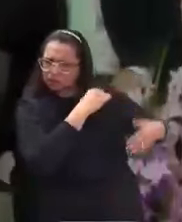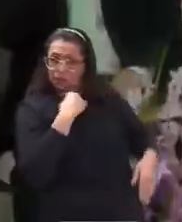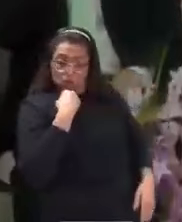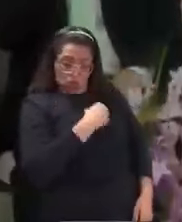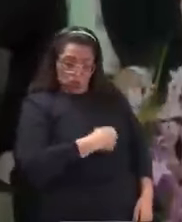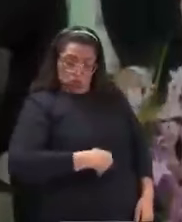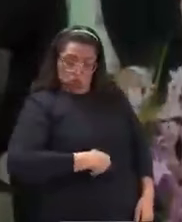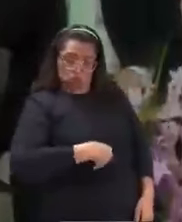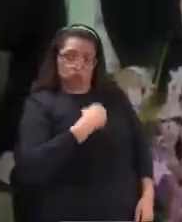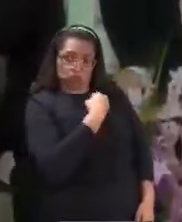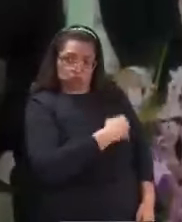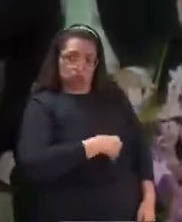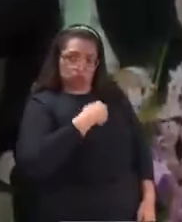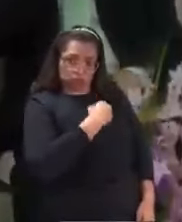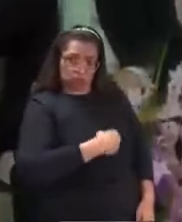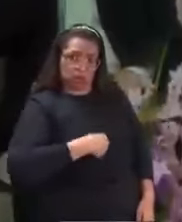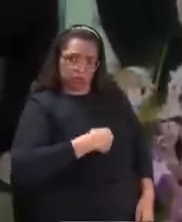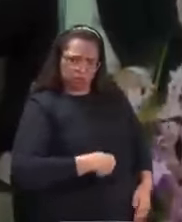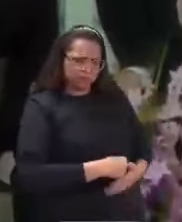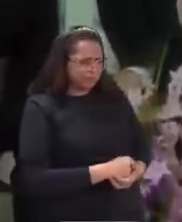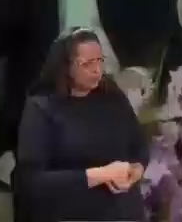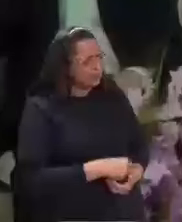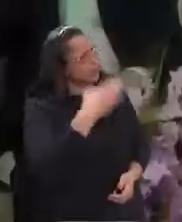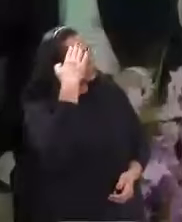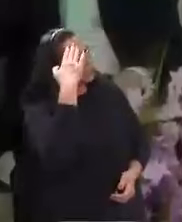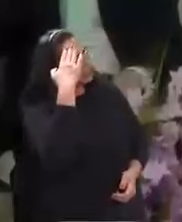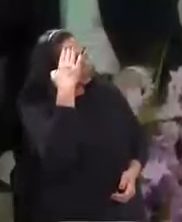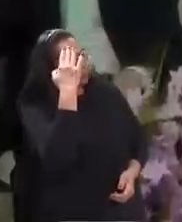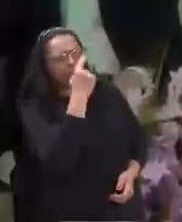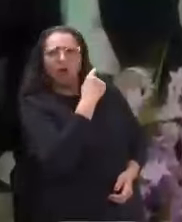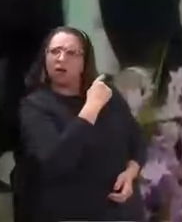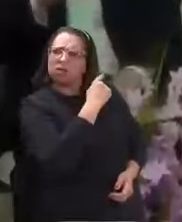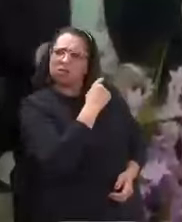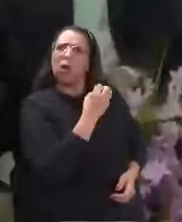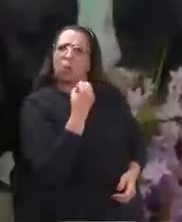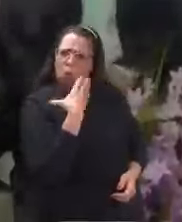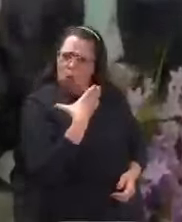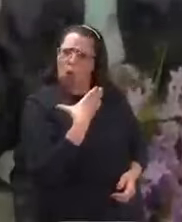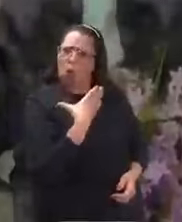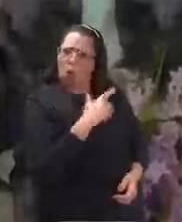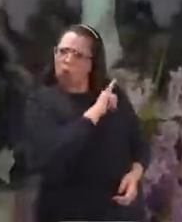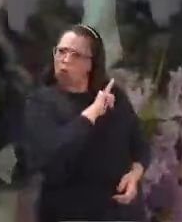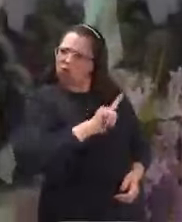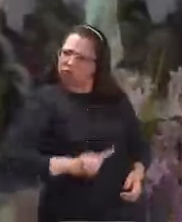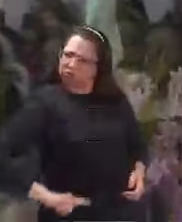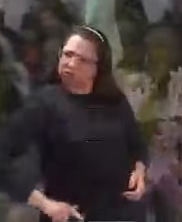dele aí ele agora vai dizer primeiro ponto vamos oprimir o